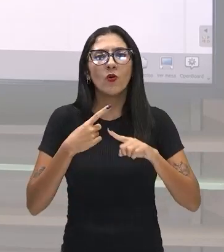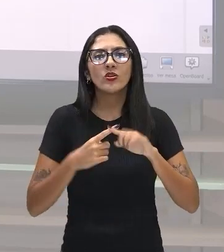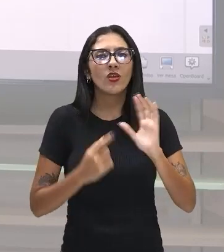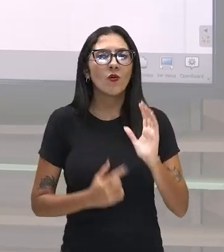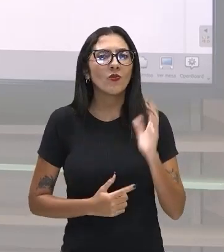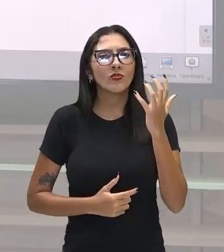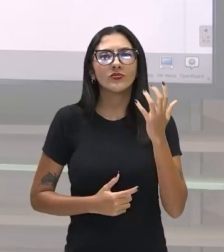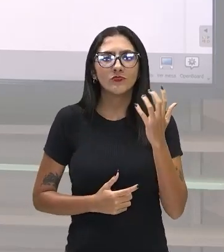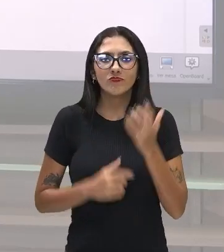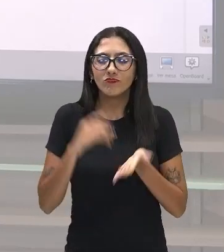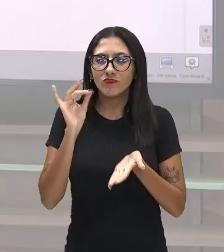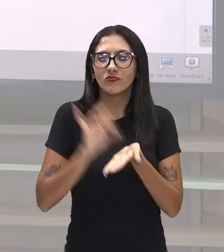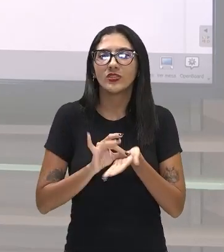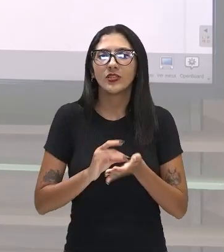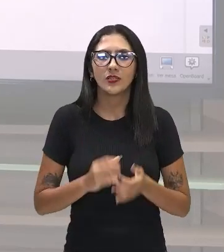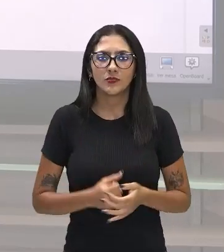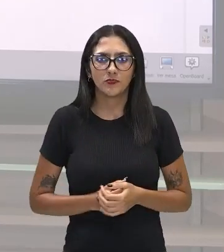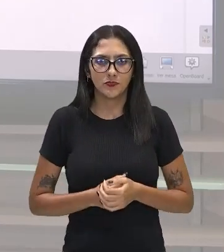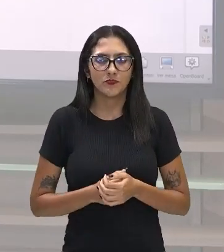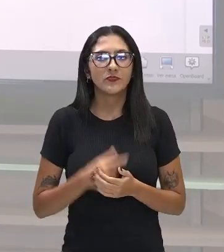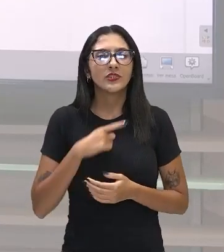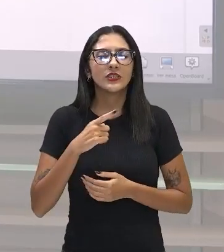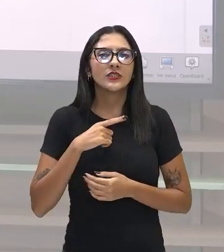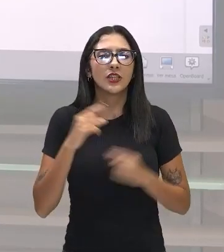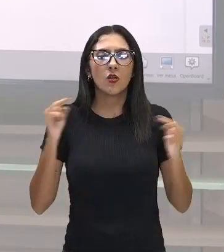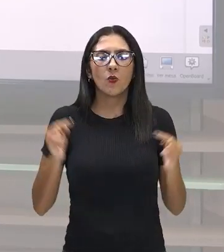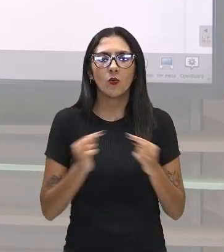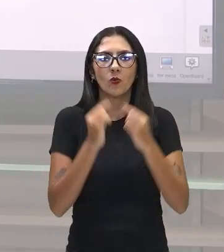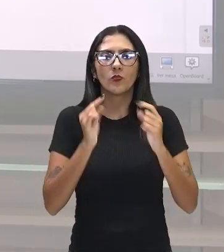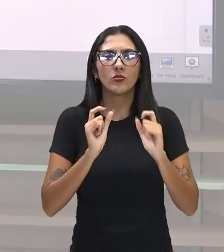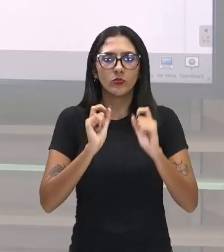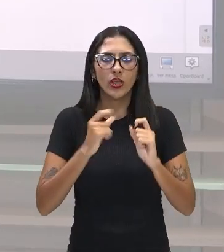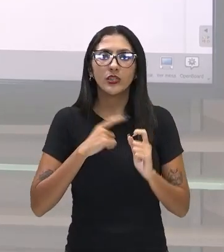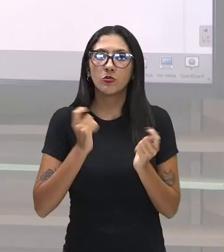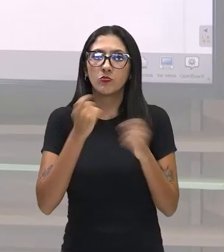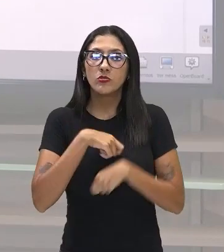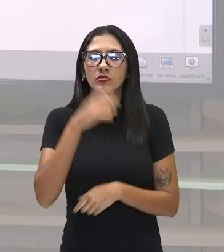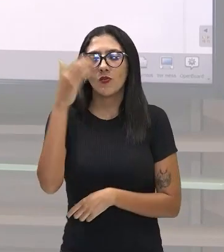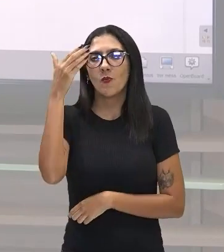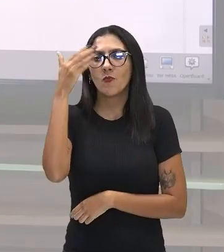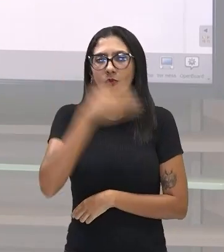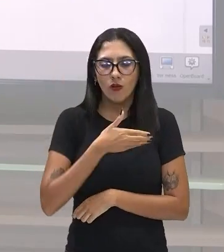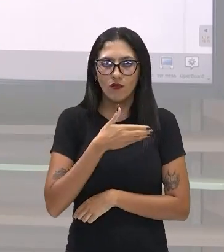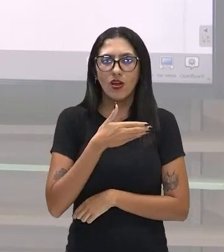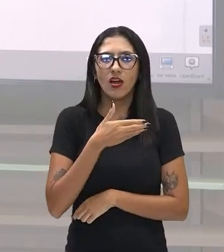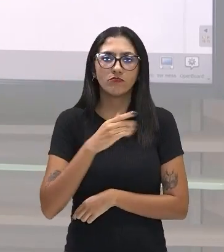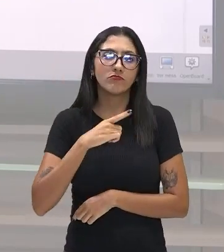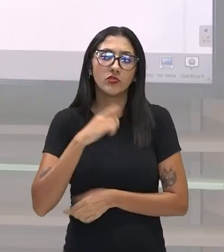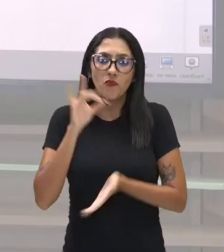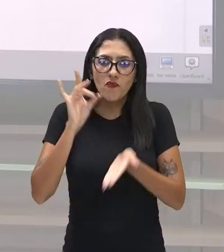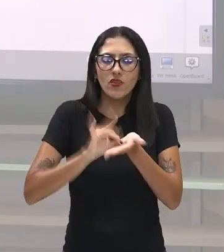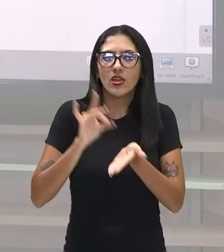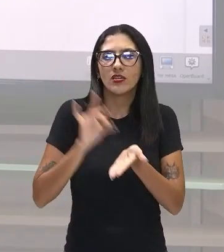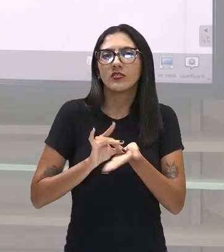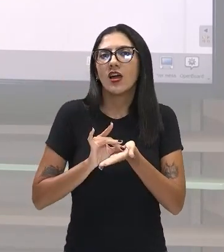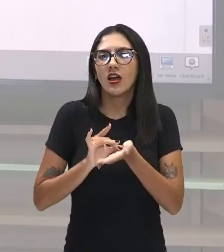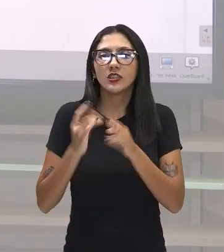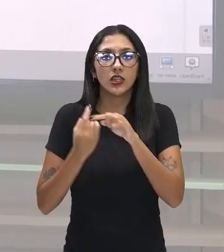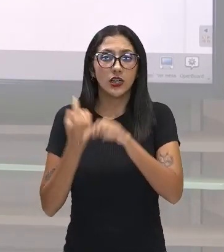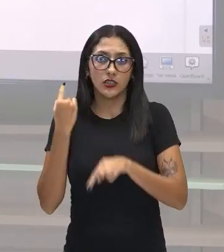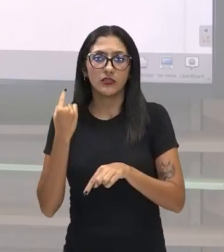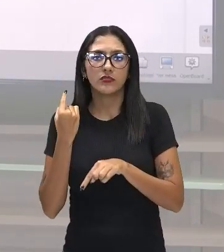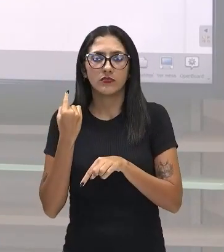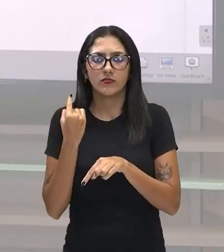o fato se refere a algo que eu possa comprovar, algo que aconteceu na realidade e